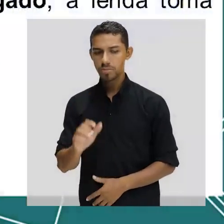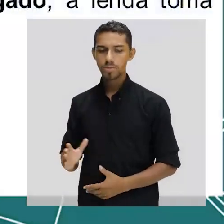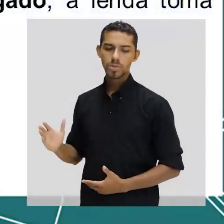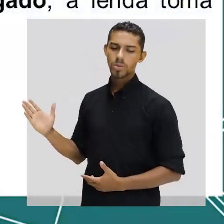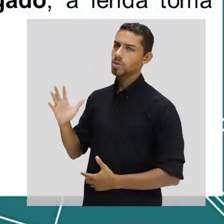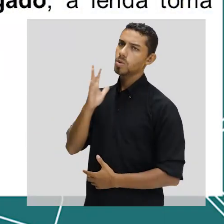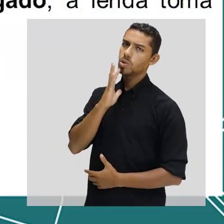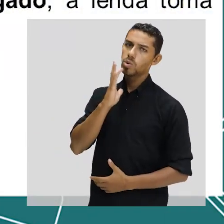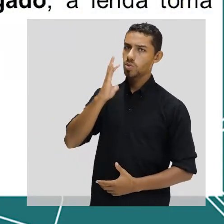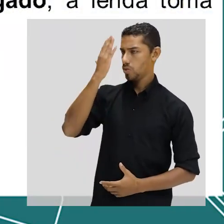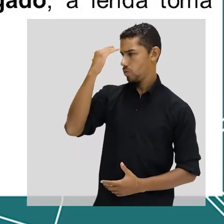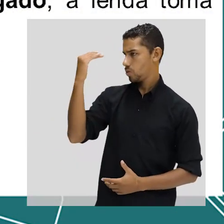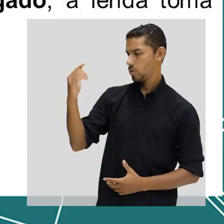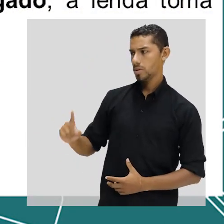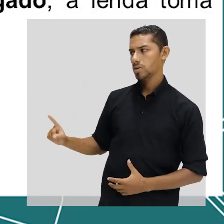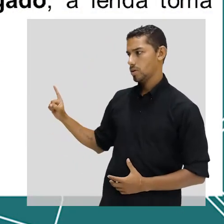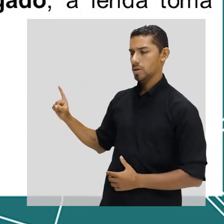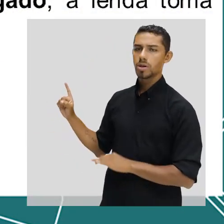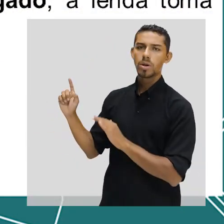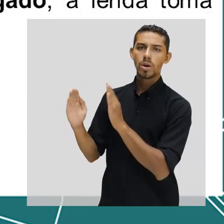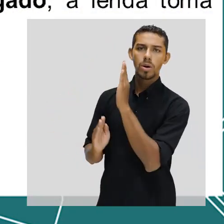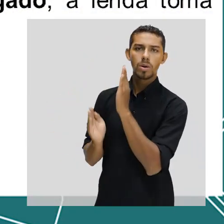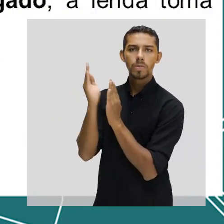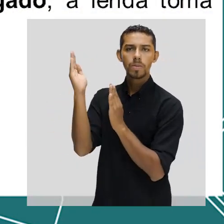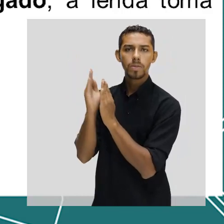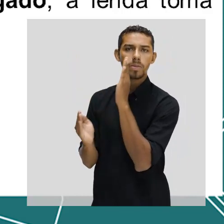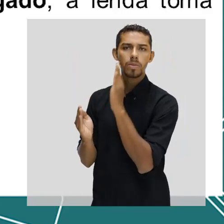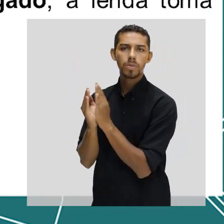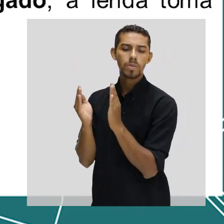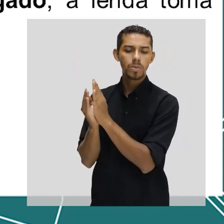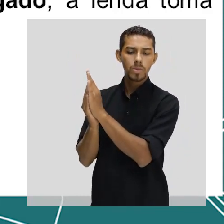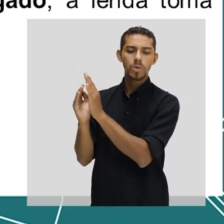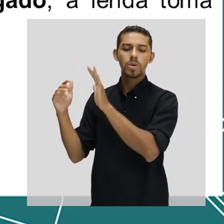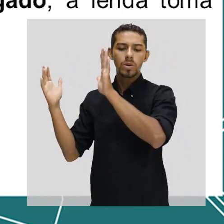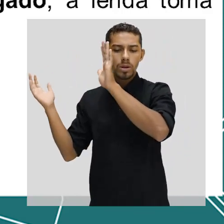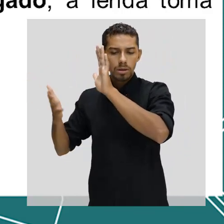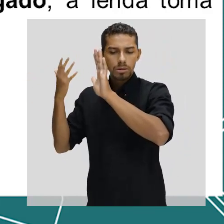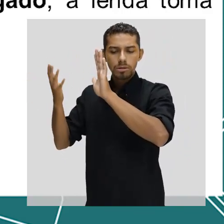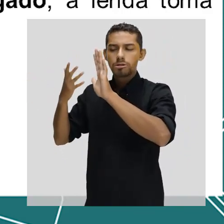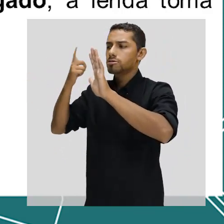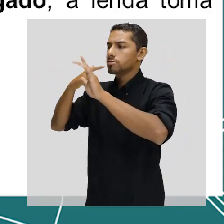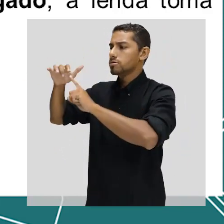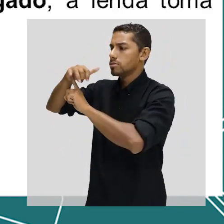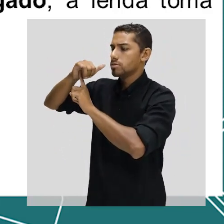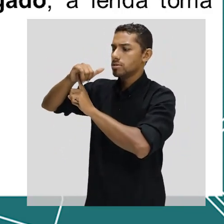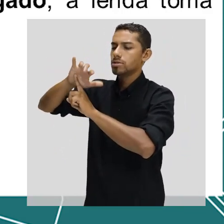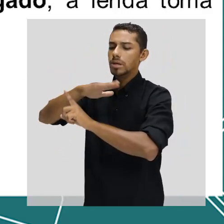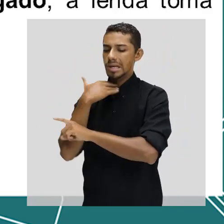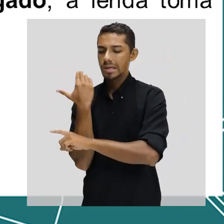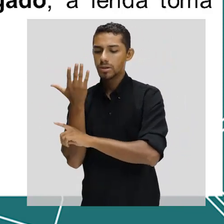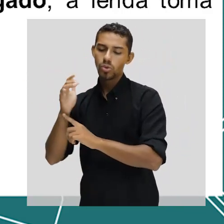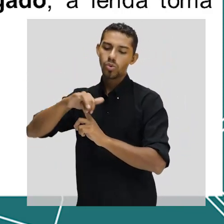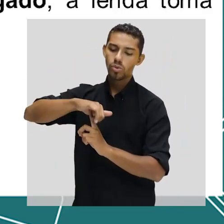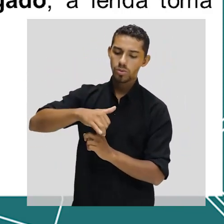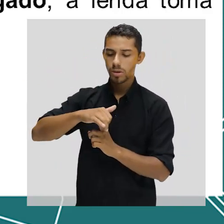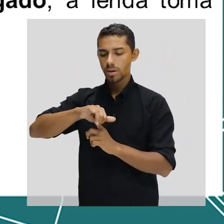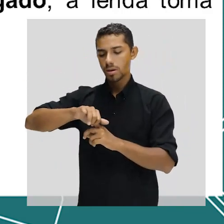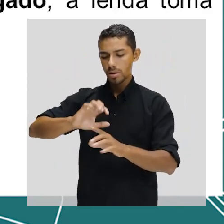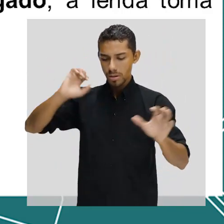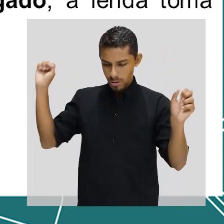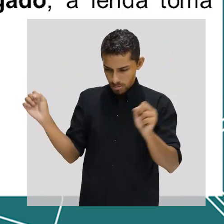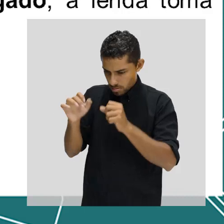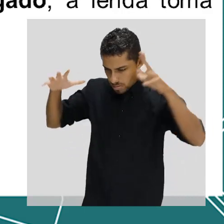reisado mais conhecido da gente é o do Meu Boi, que tem o nascimento, a morte do boi, o nascimento ou o renascimento ou a ressurreição do boi,